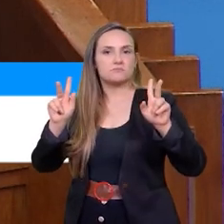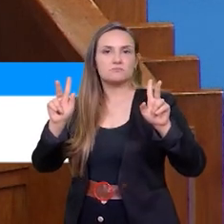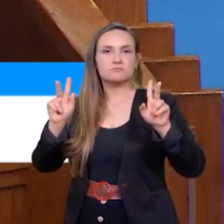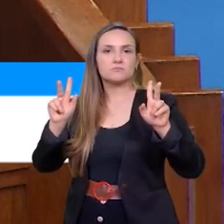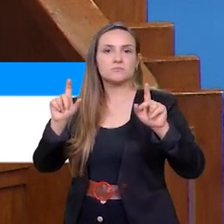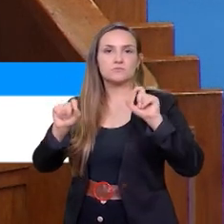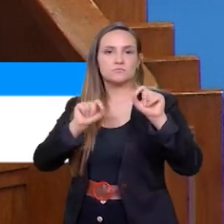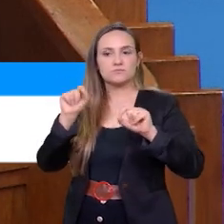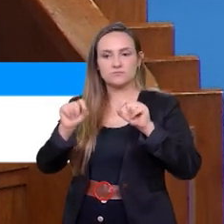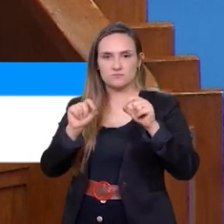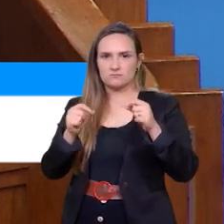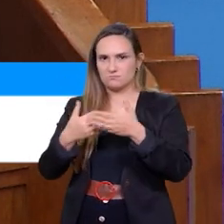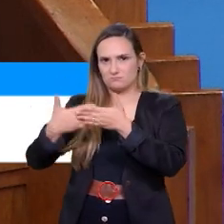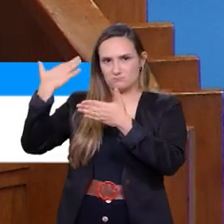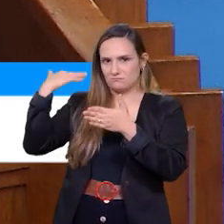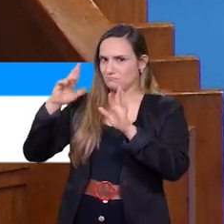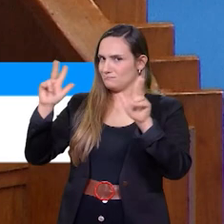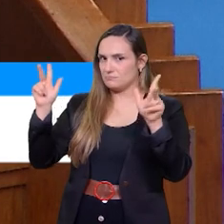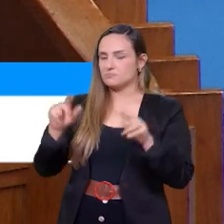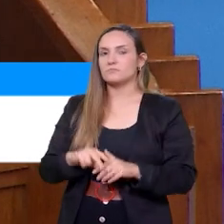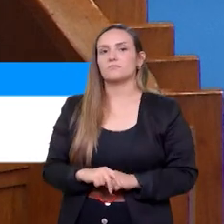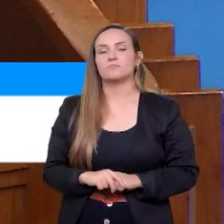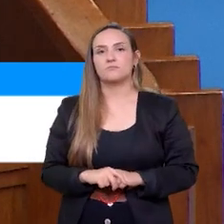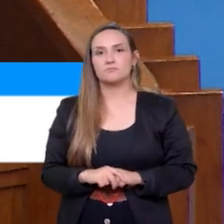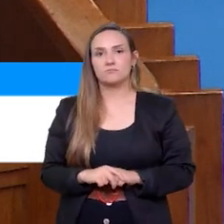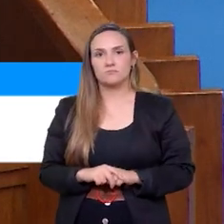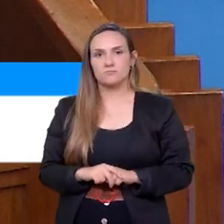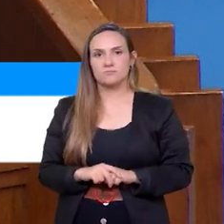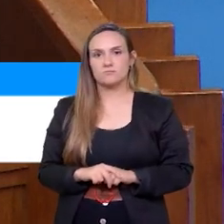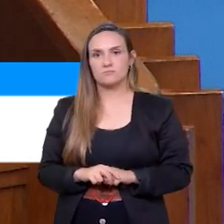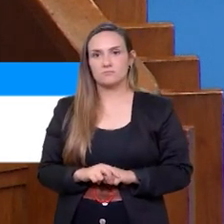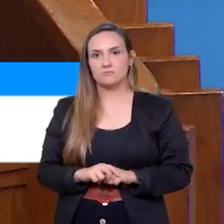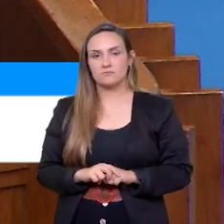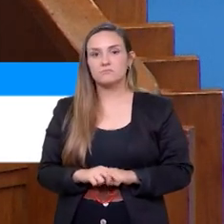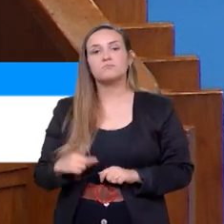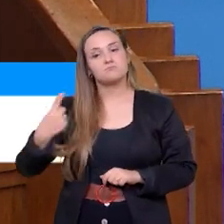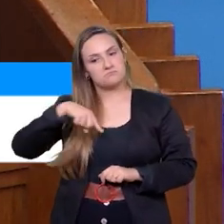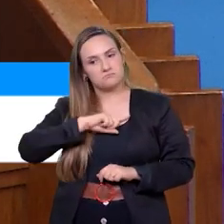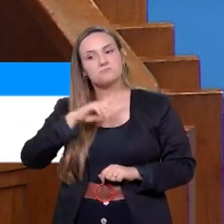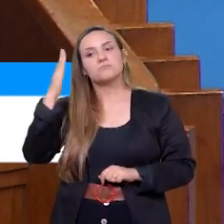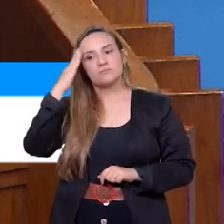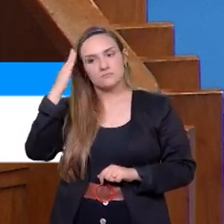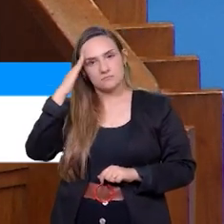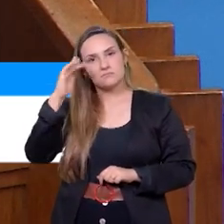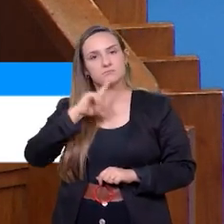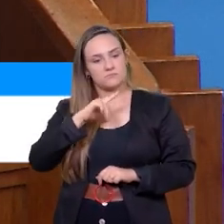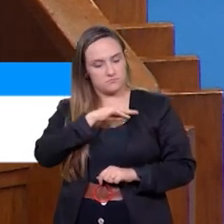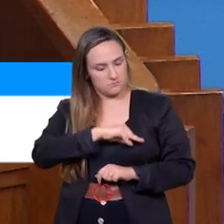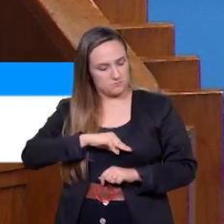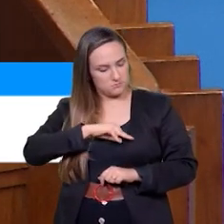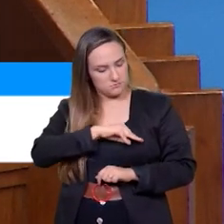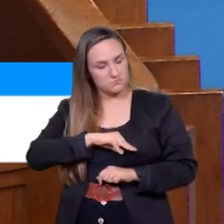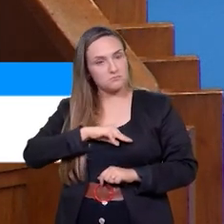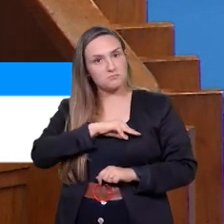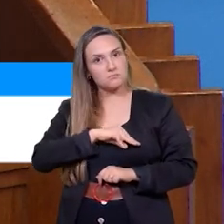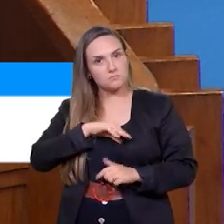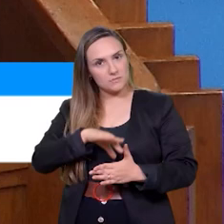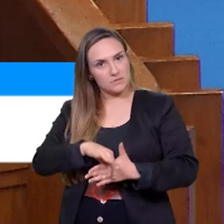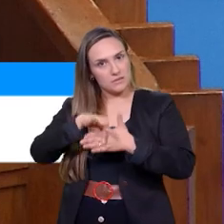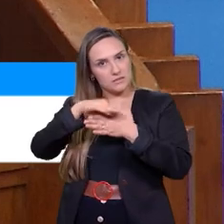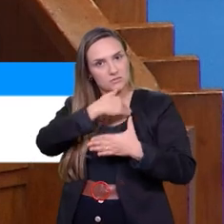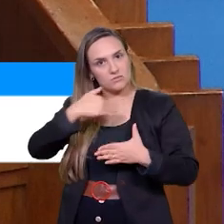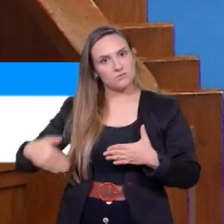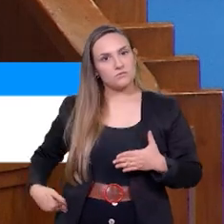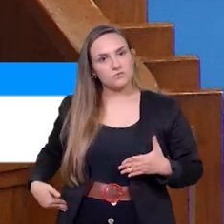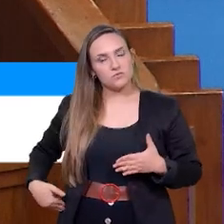trabalhadores mas que nesse momento com uma característica um pouco diferente dos